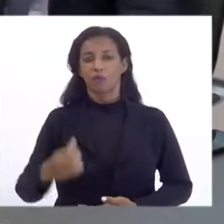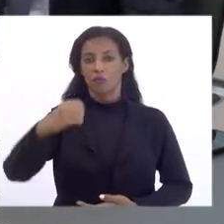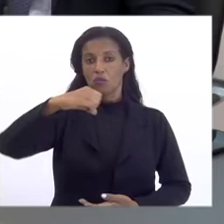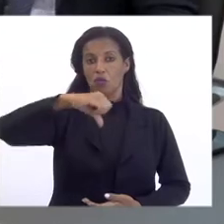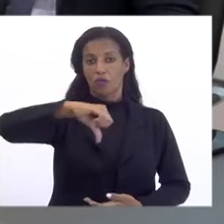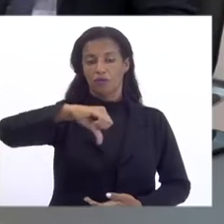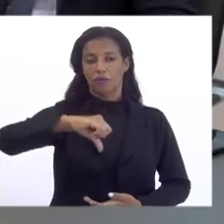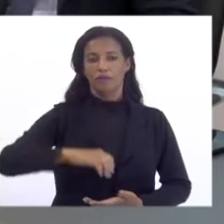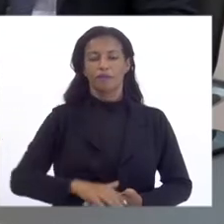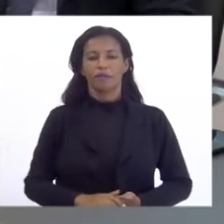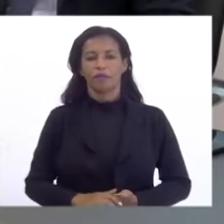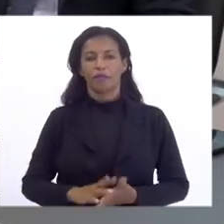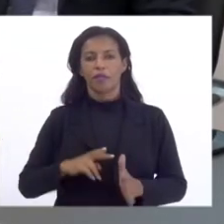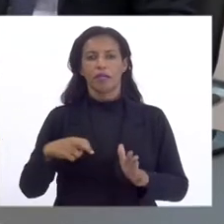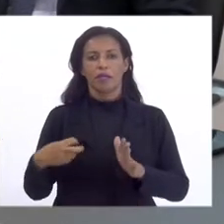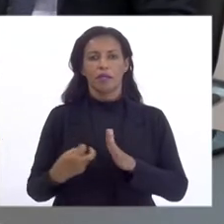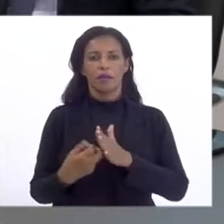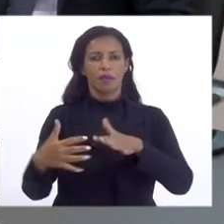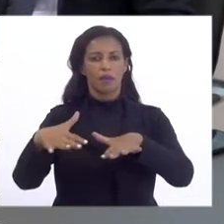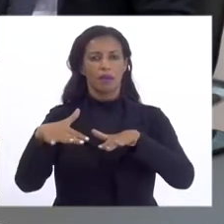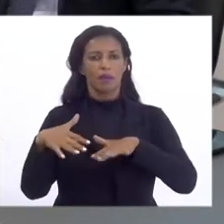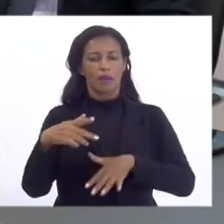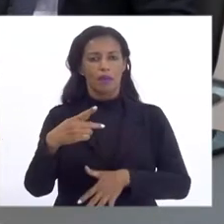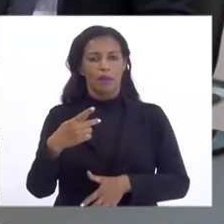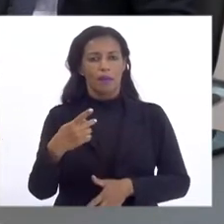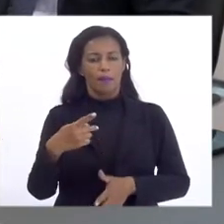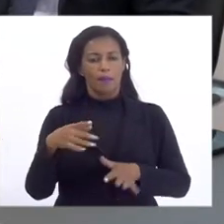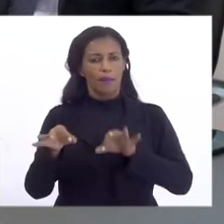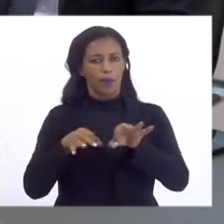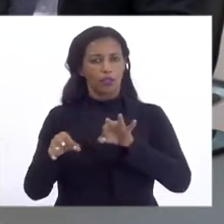9. Emendas de plenário ao projeto de resolução